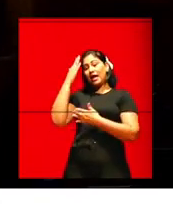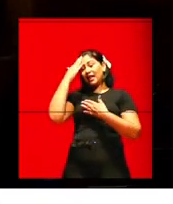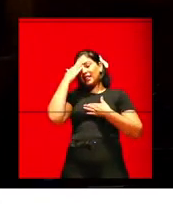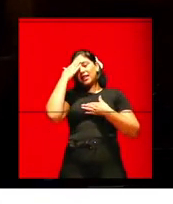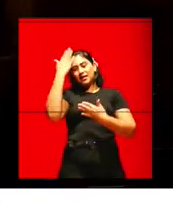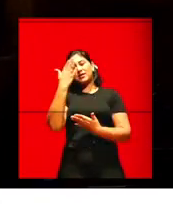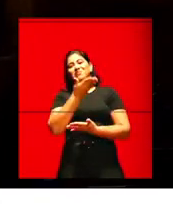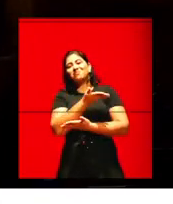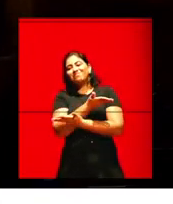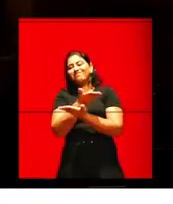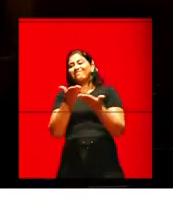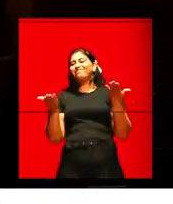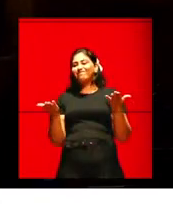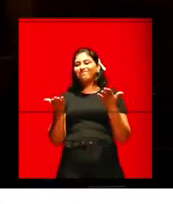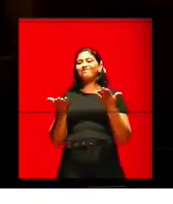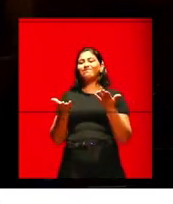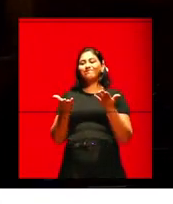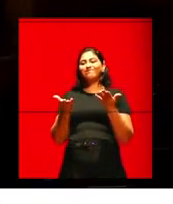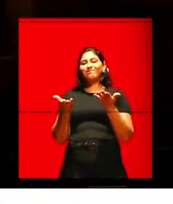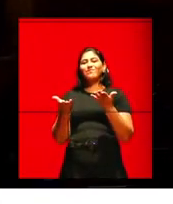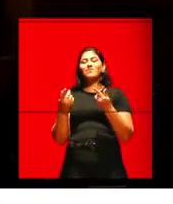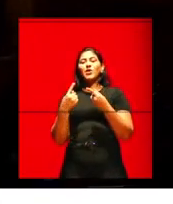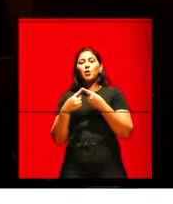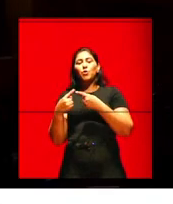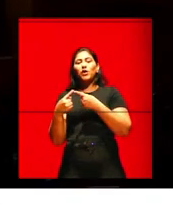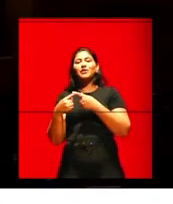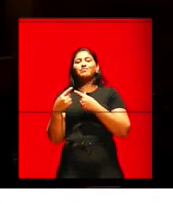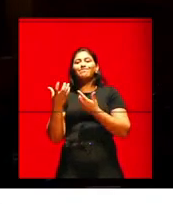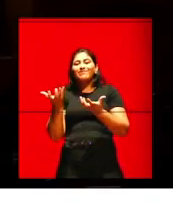a vocês pelo tempo que vocês estão aqui,